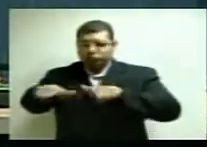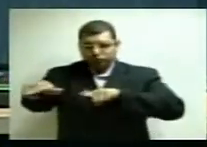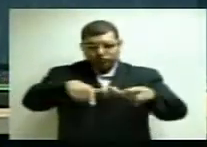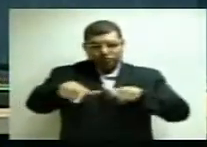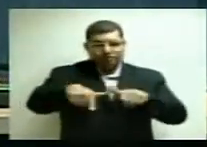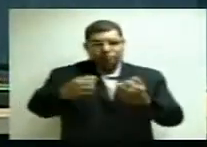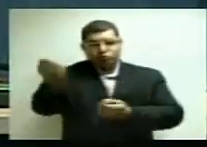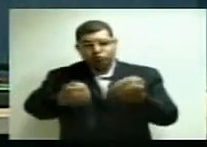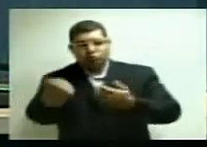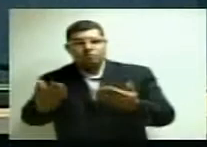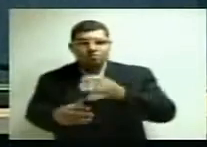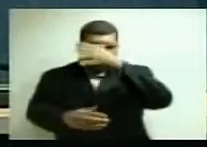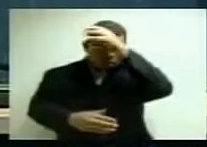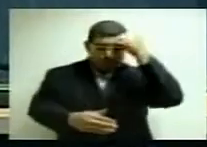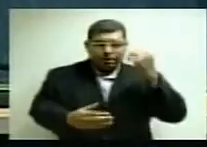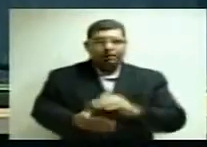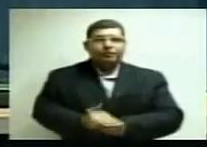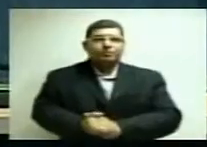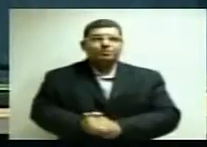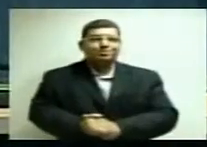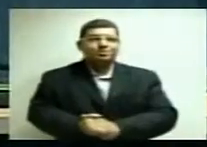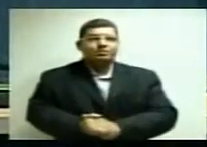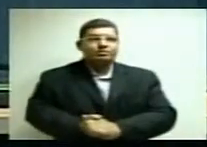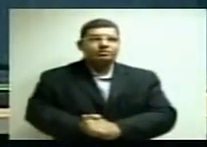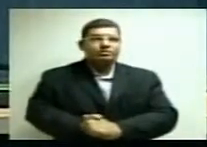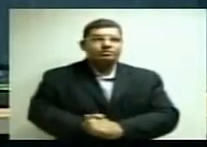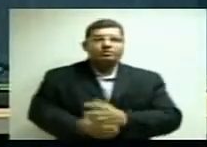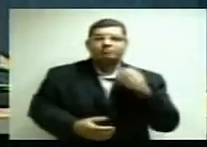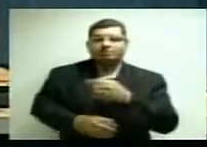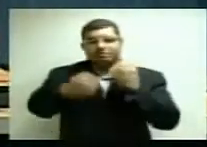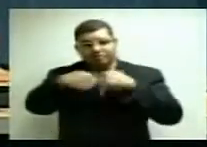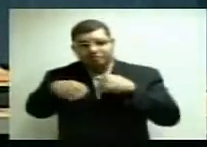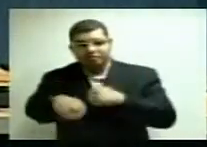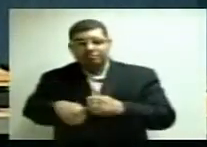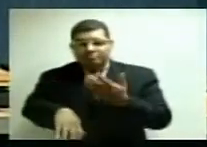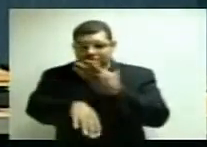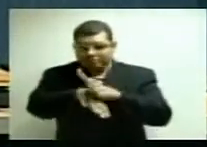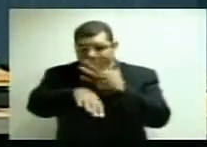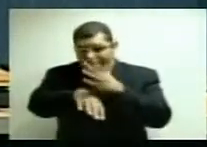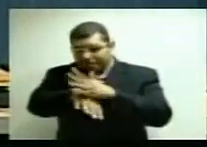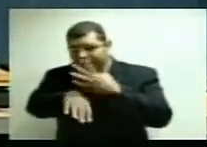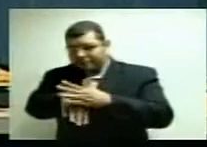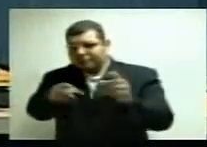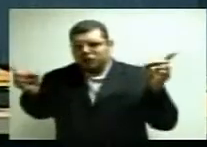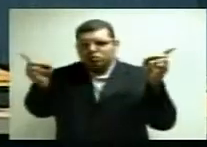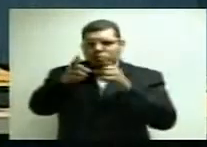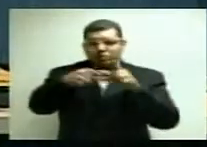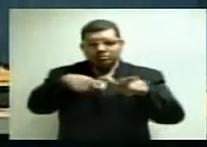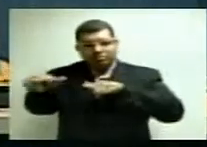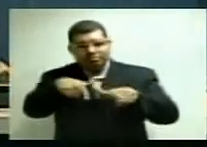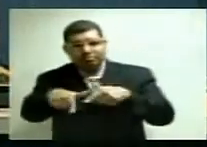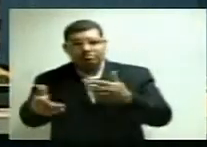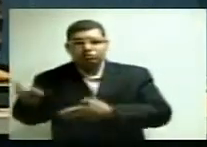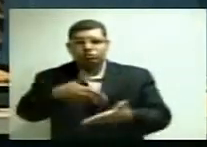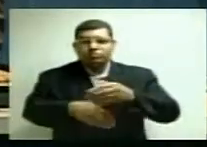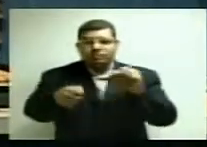transporte motorizado na cidade de Manaus. Nós precisamos estimular os pequenos